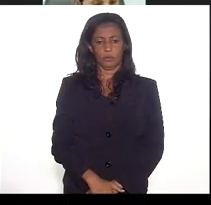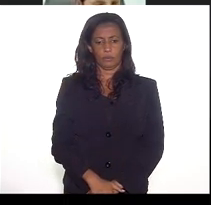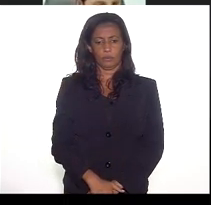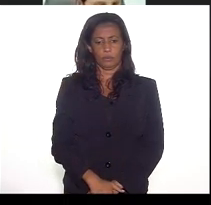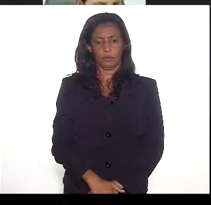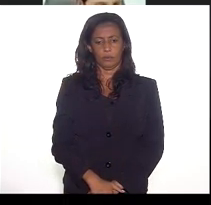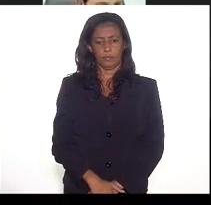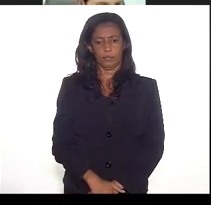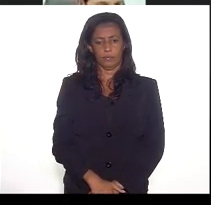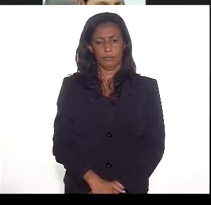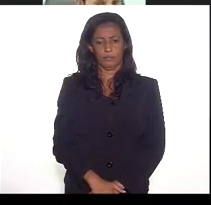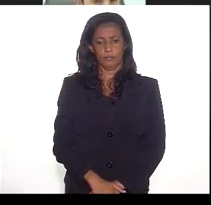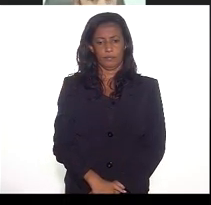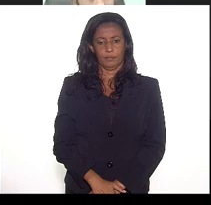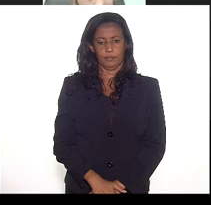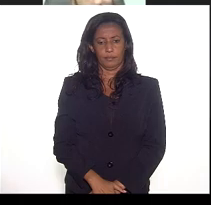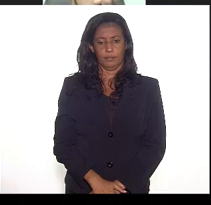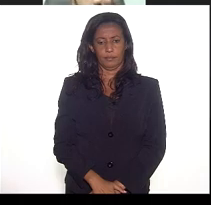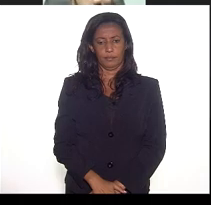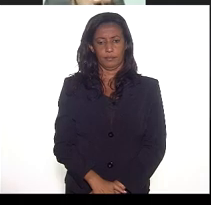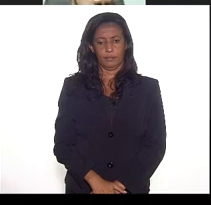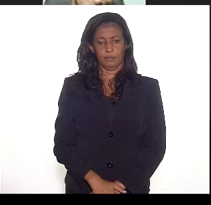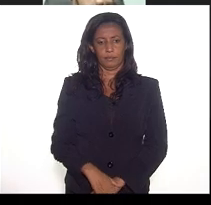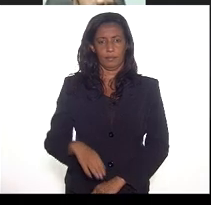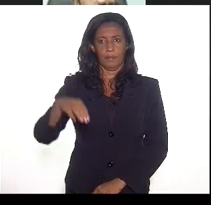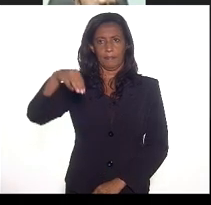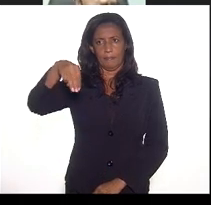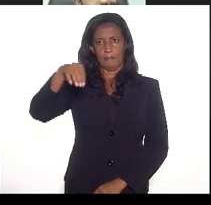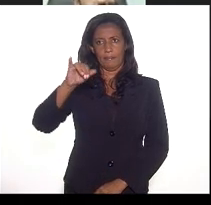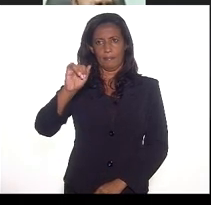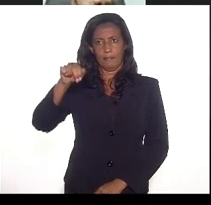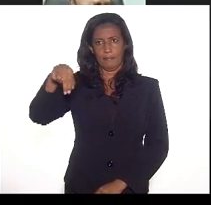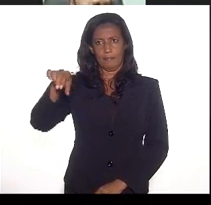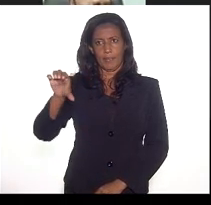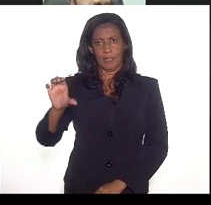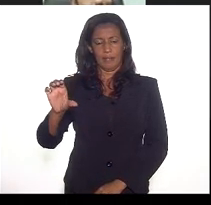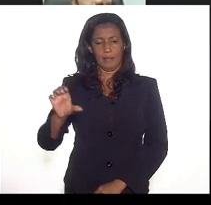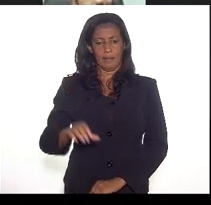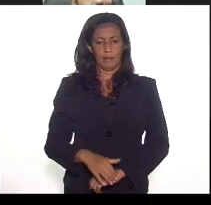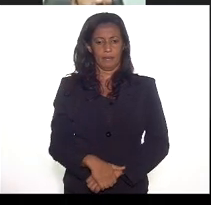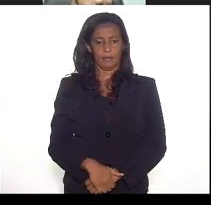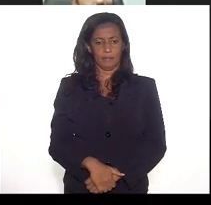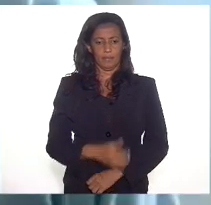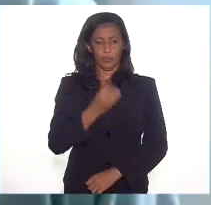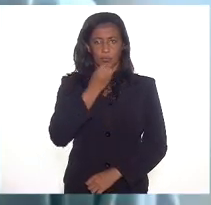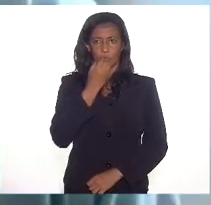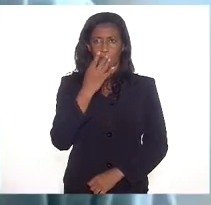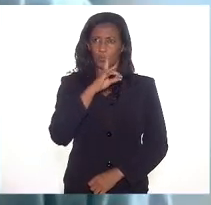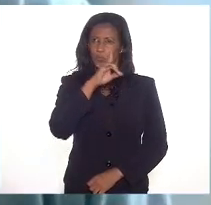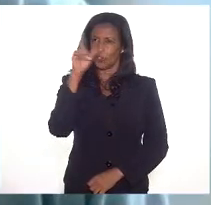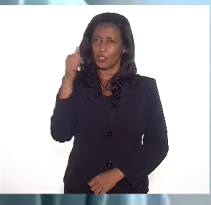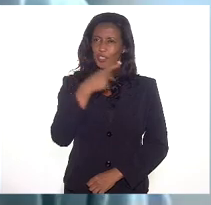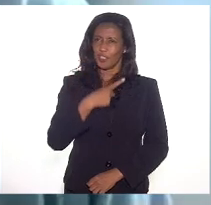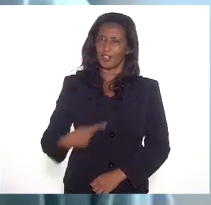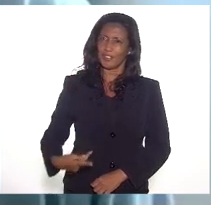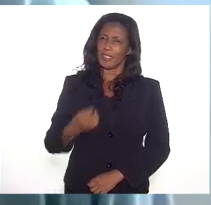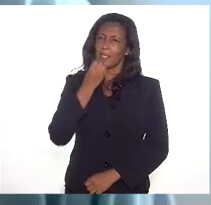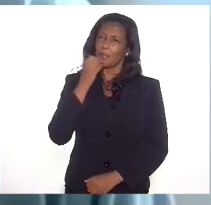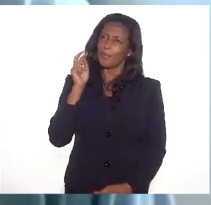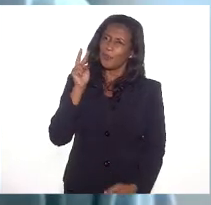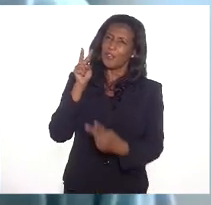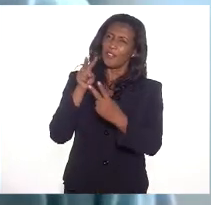Deputado Carlos Mink. Bom dia, presidente. Bom dia. Bom lhe ver aqui